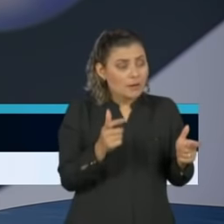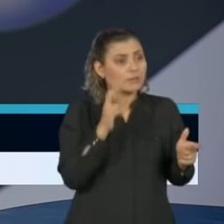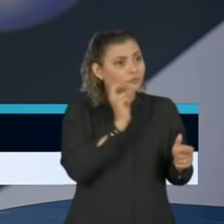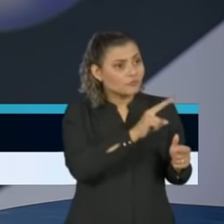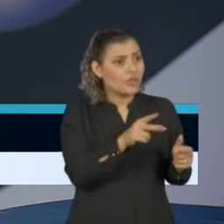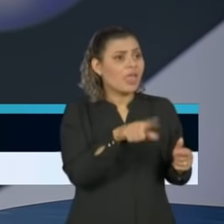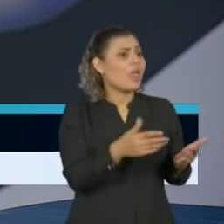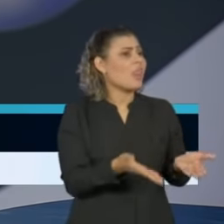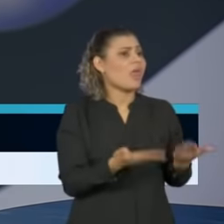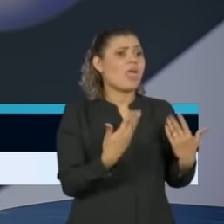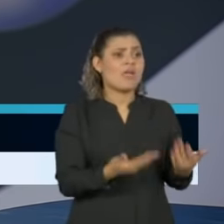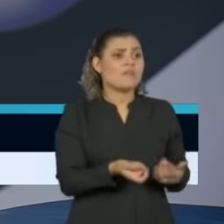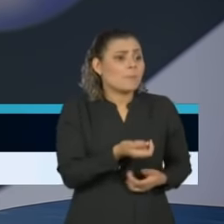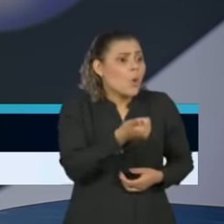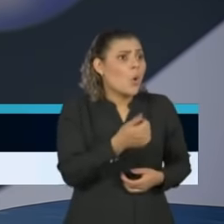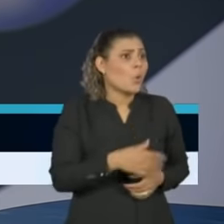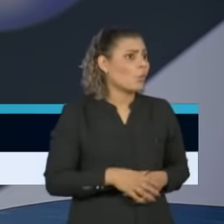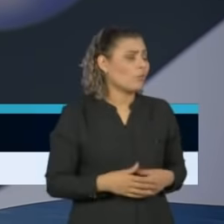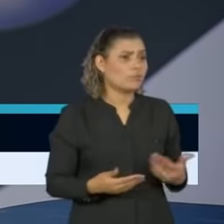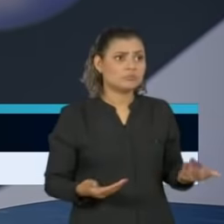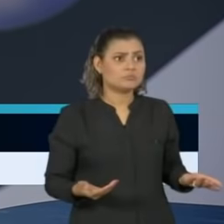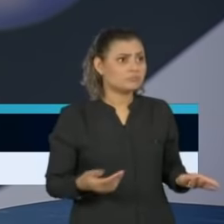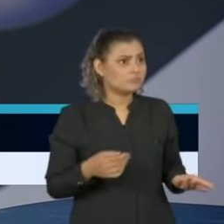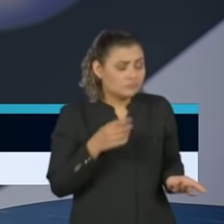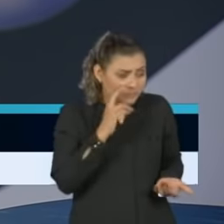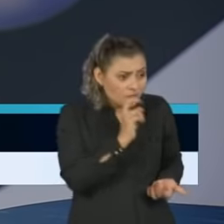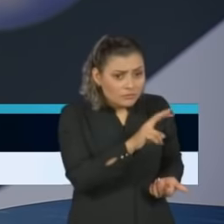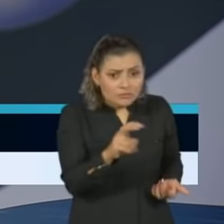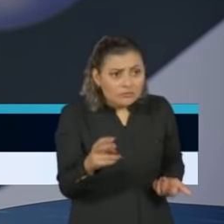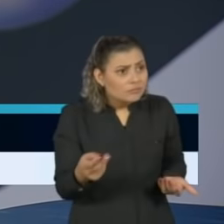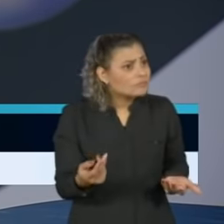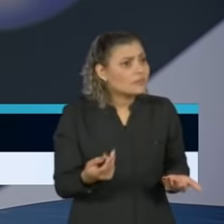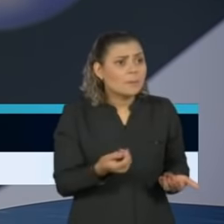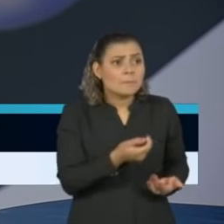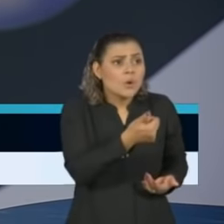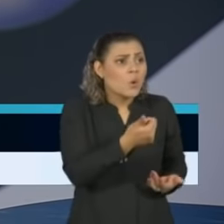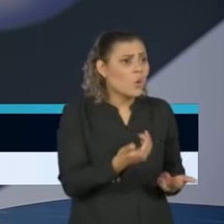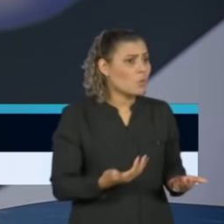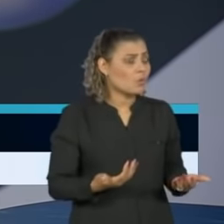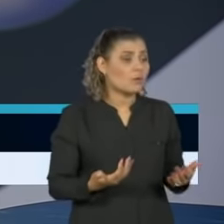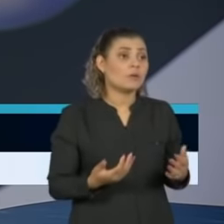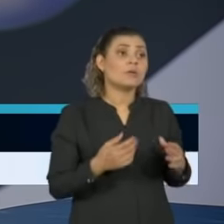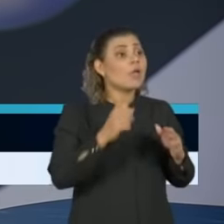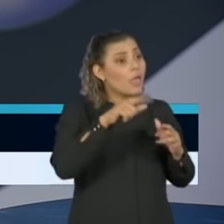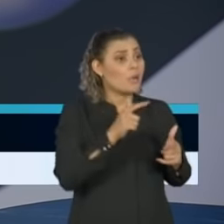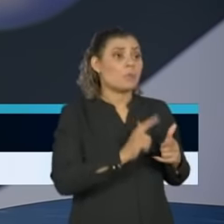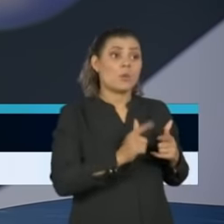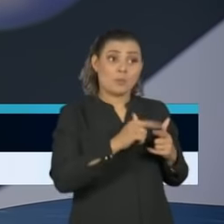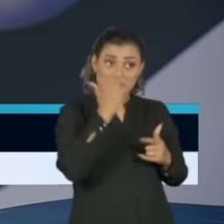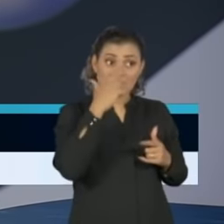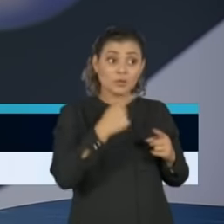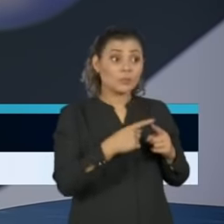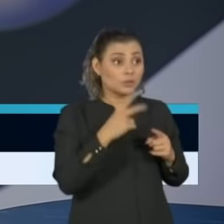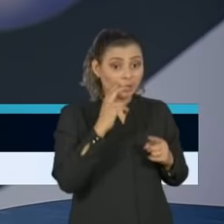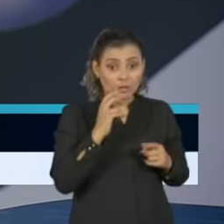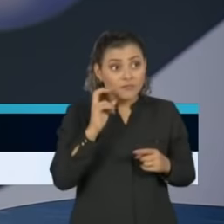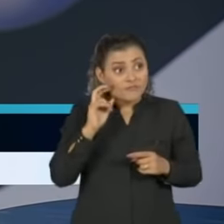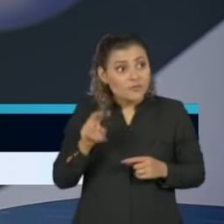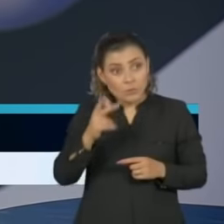muito leve ou ausente, tanto que você não vai nem localizar os assintomáticos, e isso é um problema enorme. Nessa semana a gente ficou sabendo